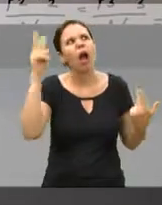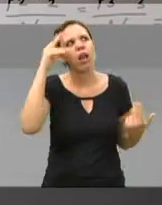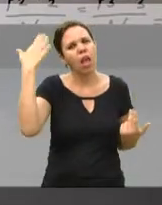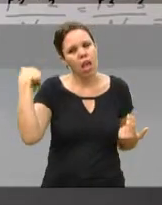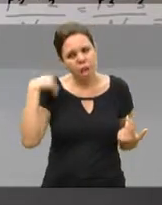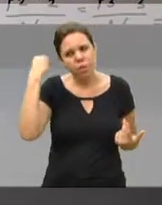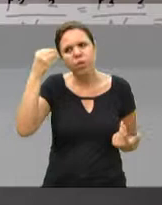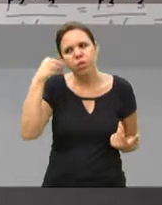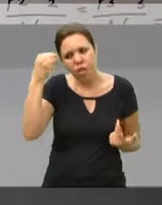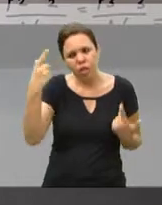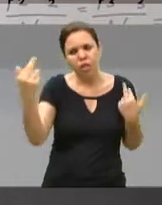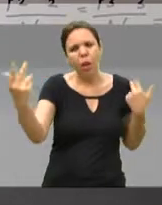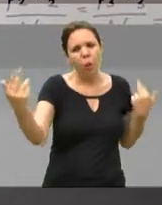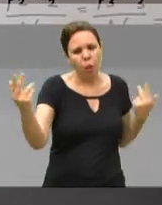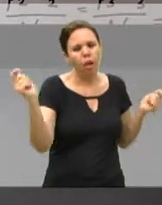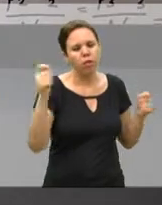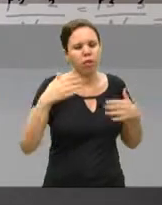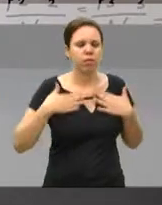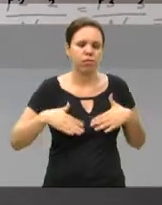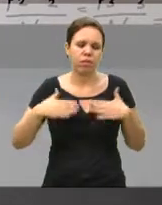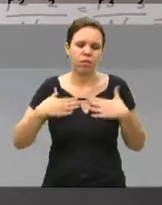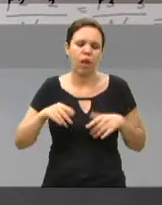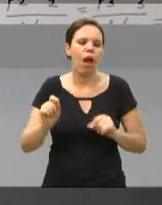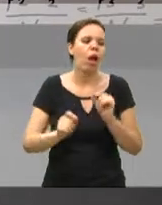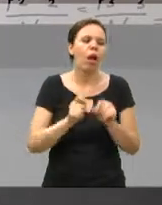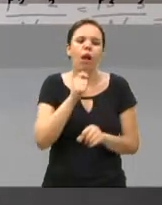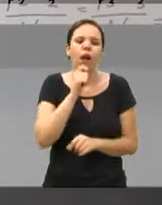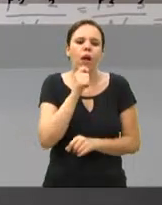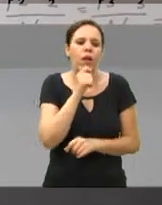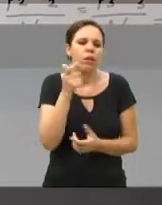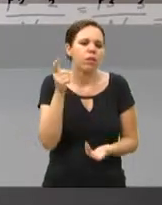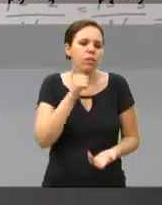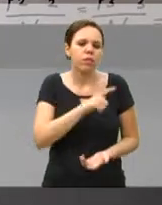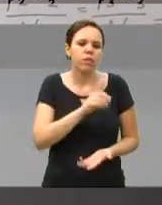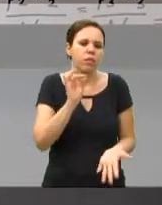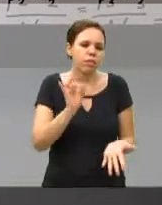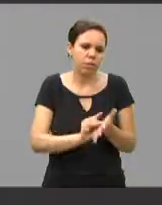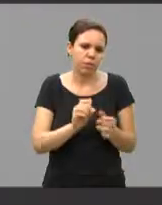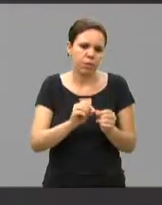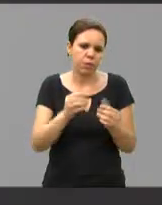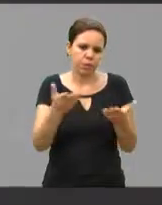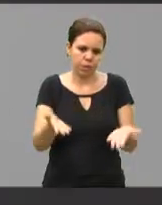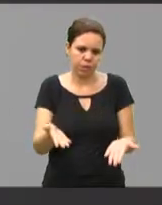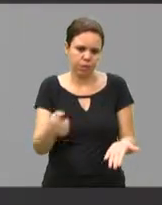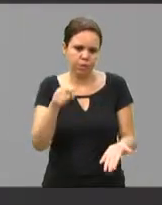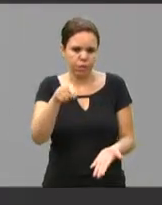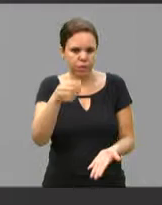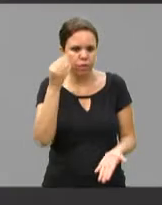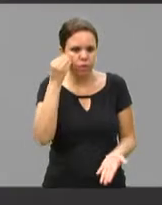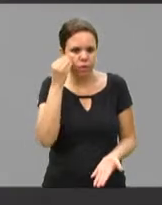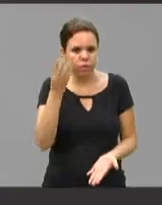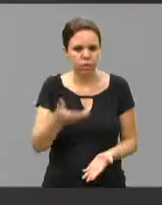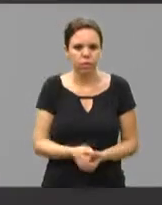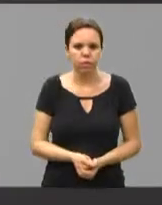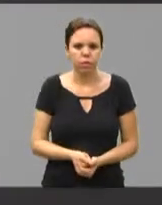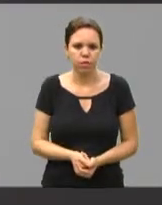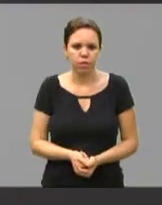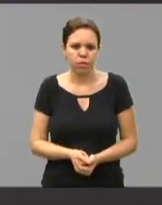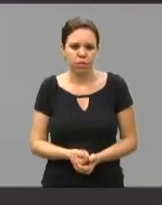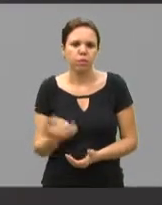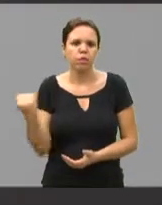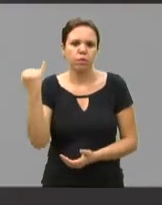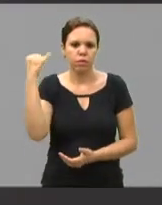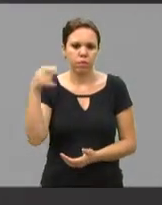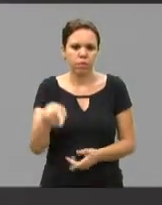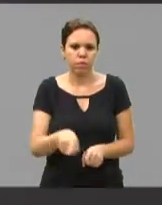aquela experiência, né? Sim. Então, é importante, assim, quem ainda não tem... que realmente fazer é passar por esse teste, né? É